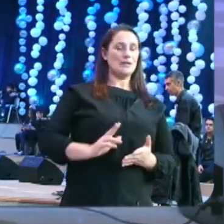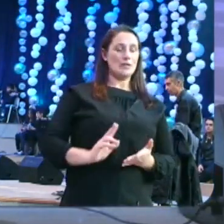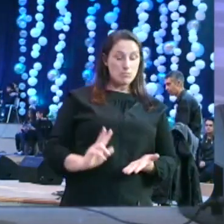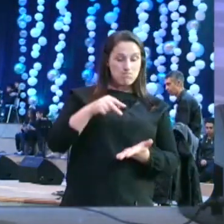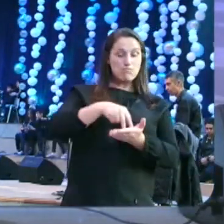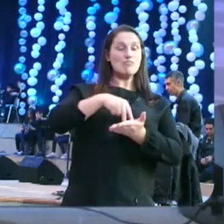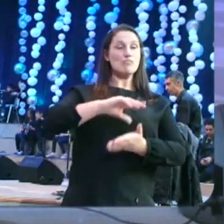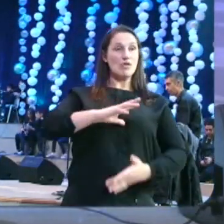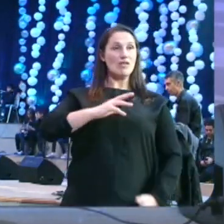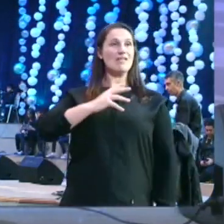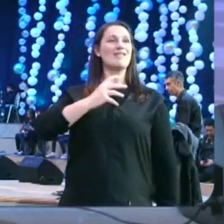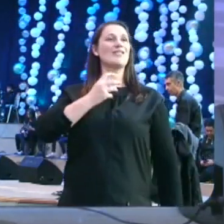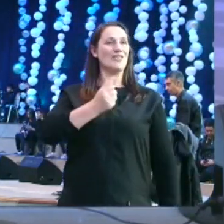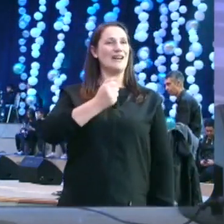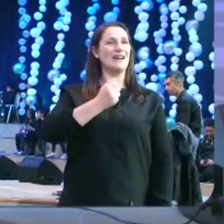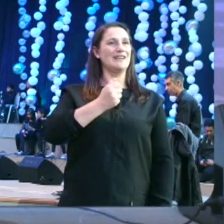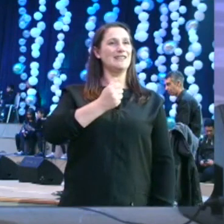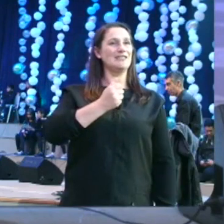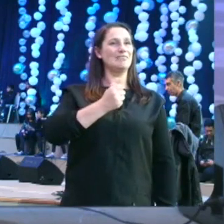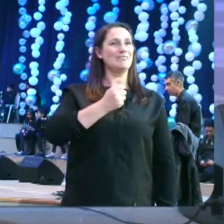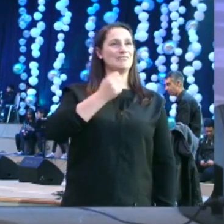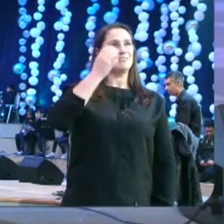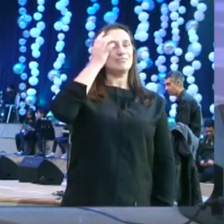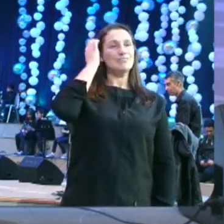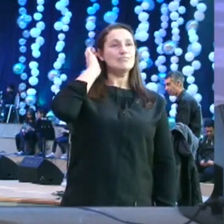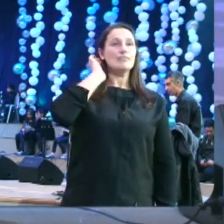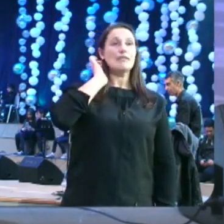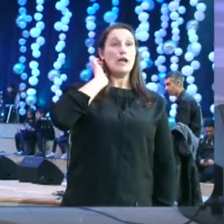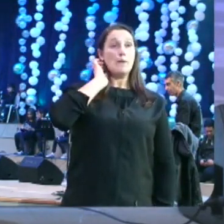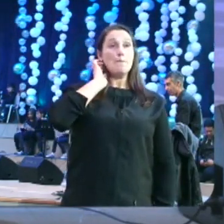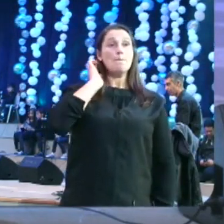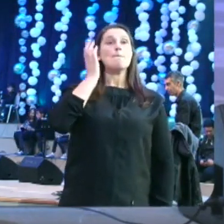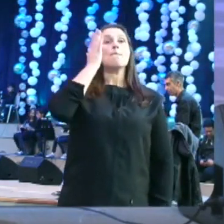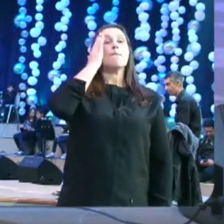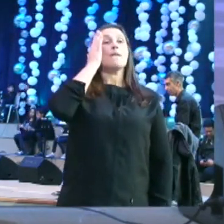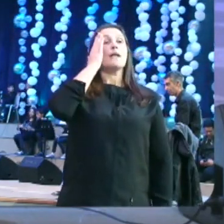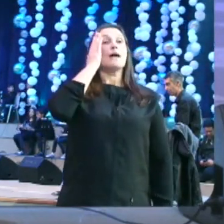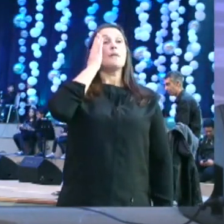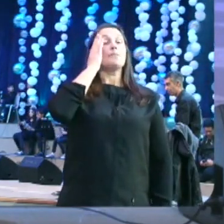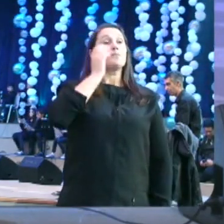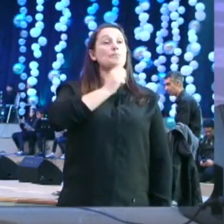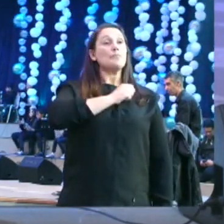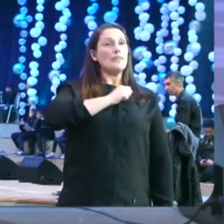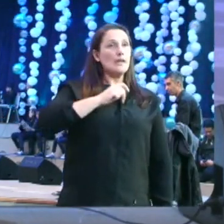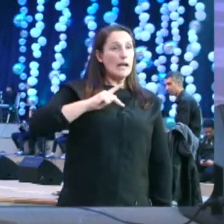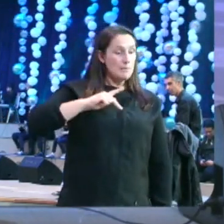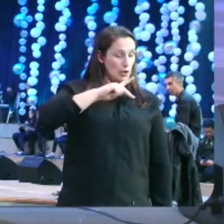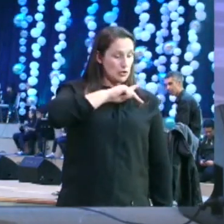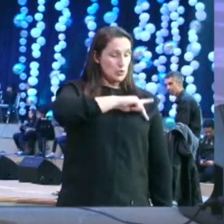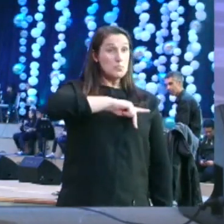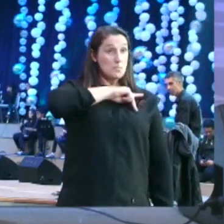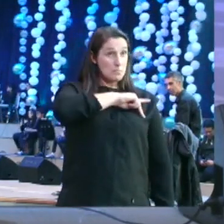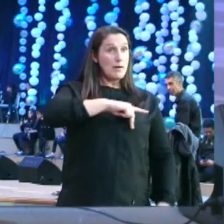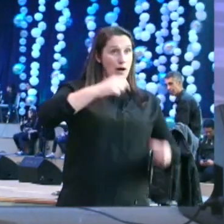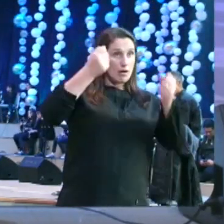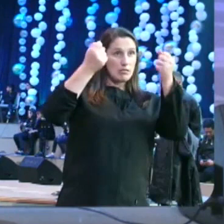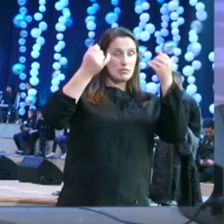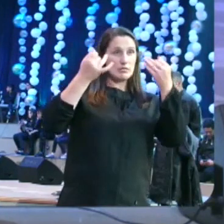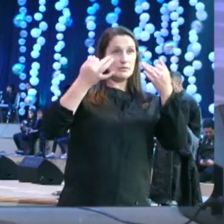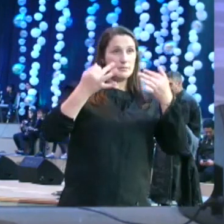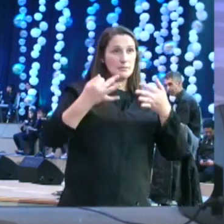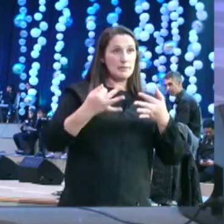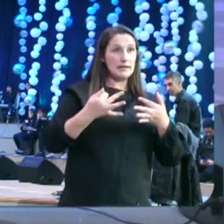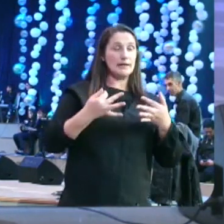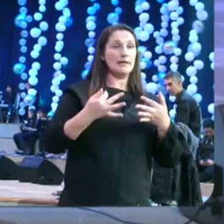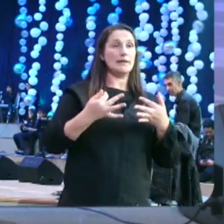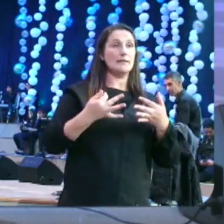vida. Eu acho tremendo o apóstolo Paulo dizer alguma coisa que parece uma grande